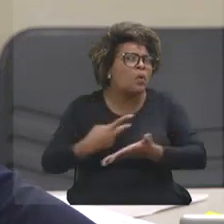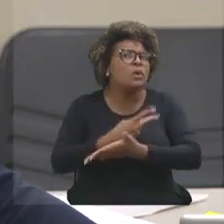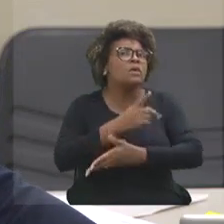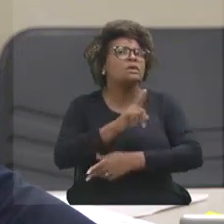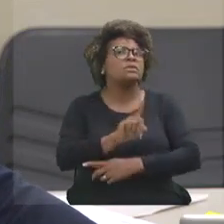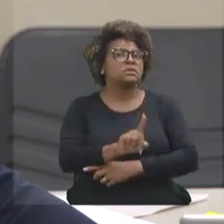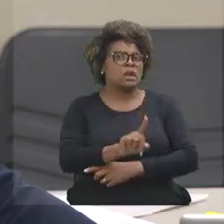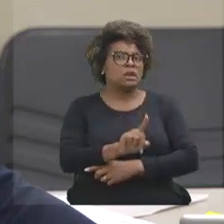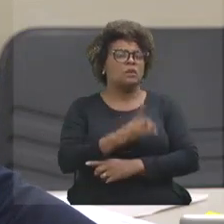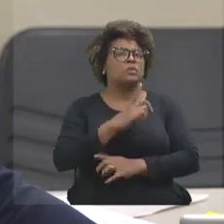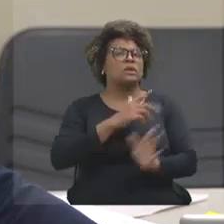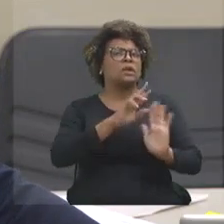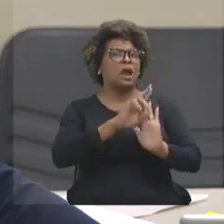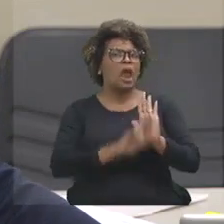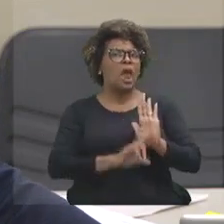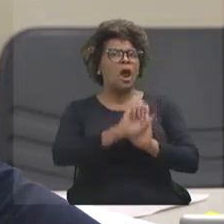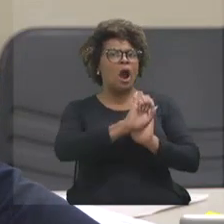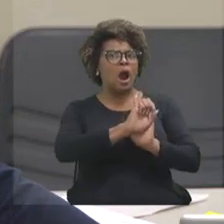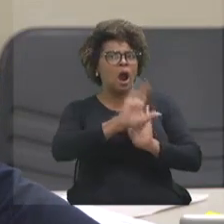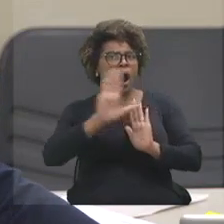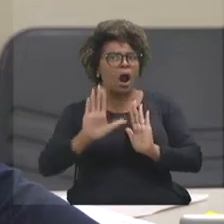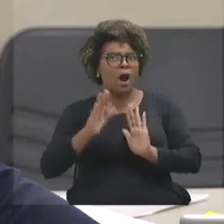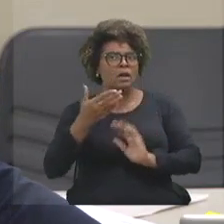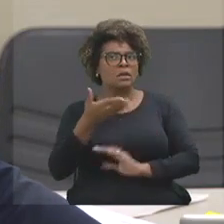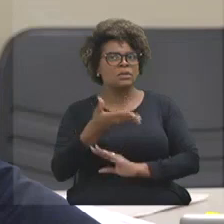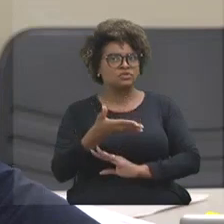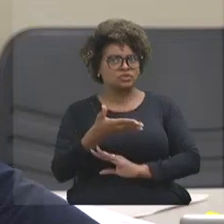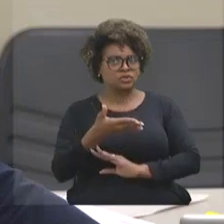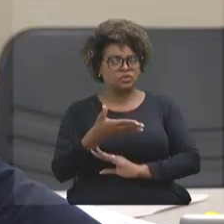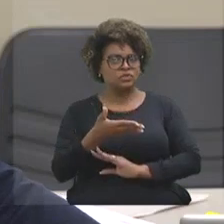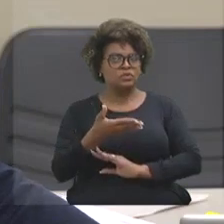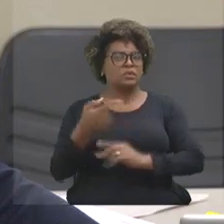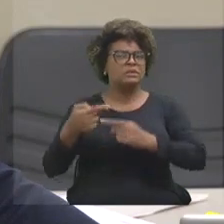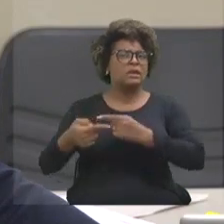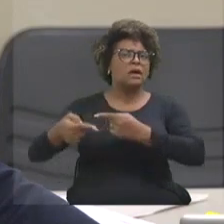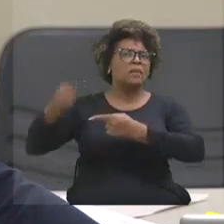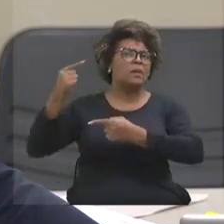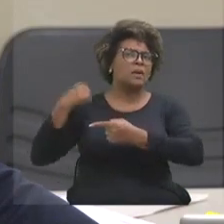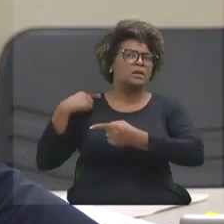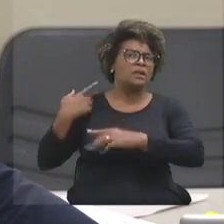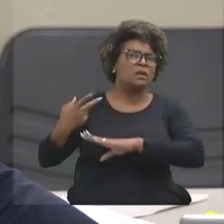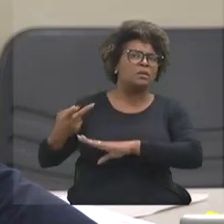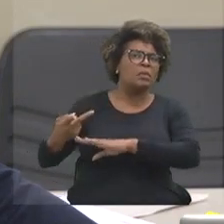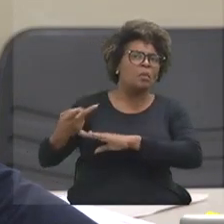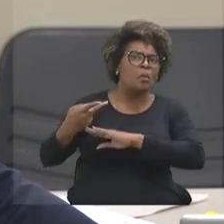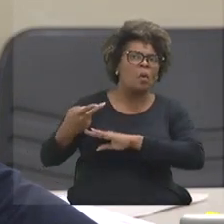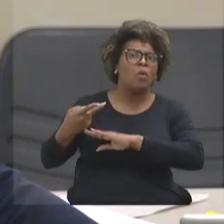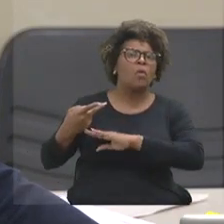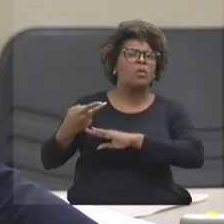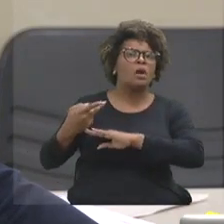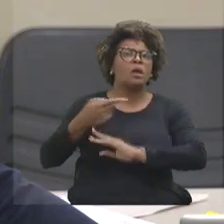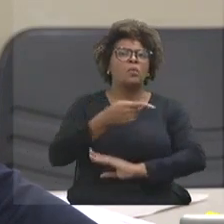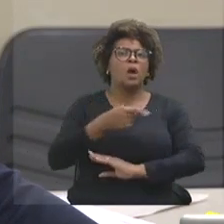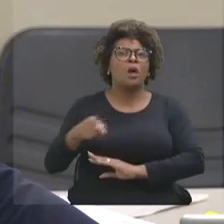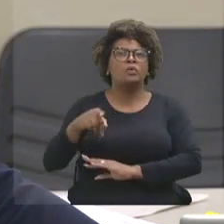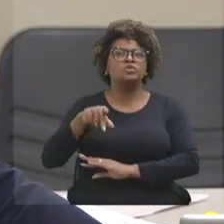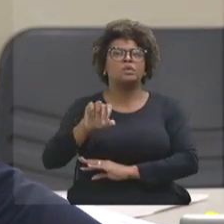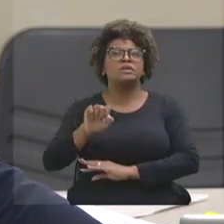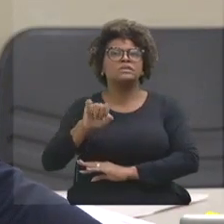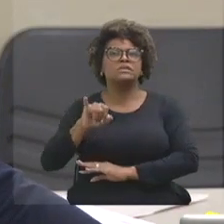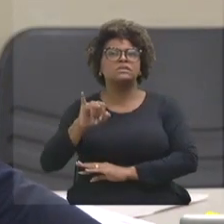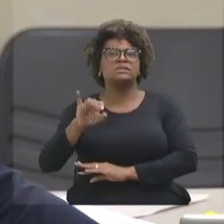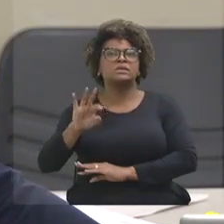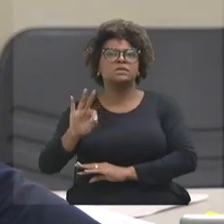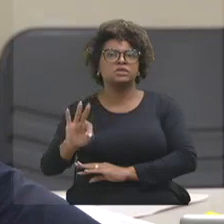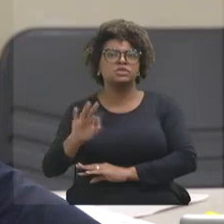a federalização me procuraram na última sítio em Brasília semana passada da deste tema Falei que estou